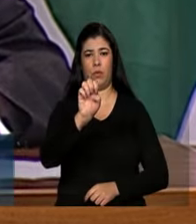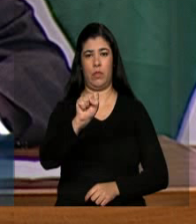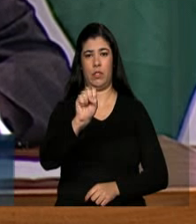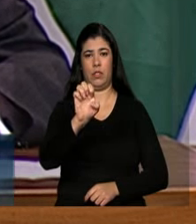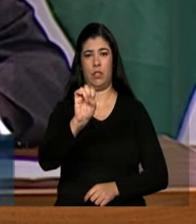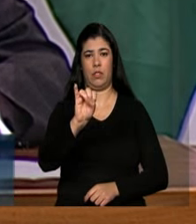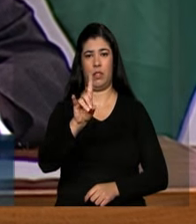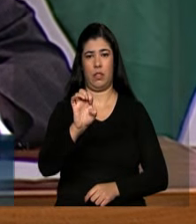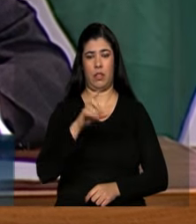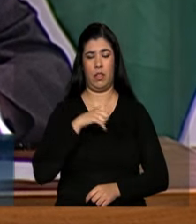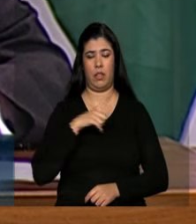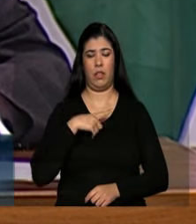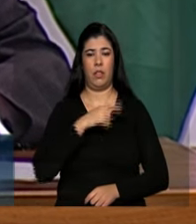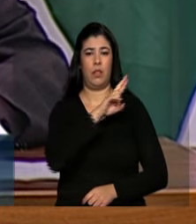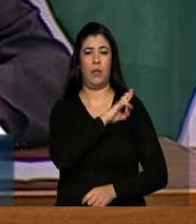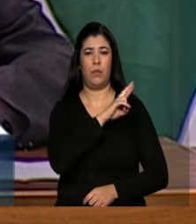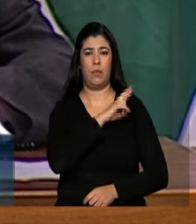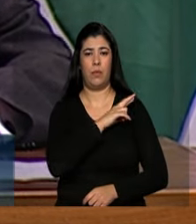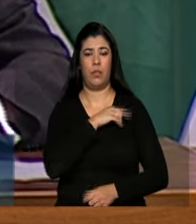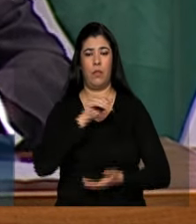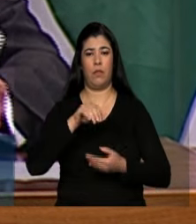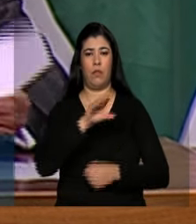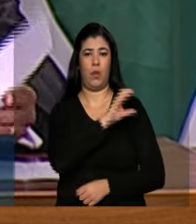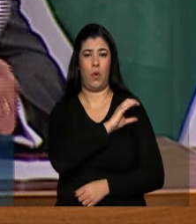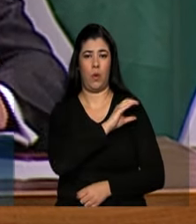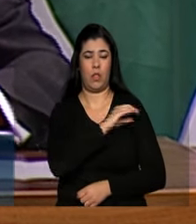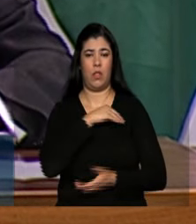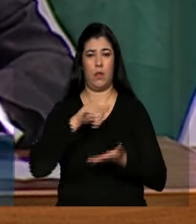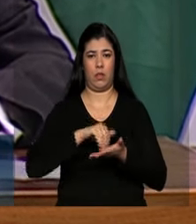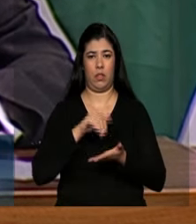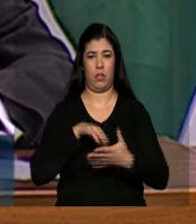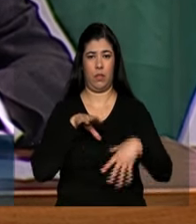Viana, encarregada da coordenação da Secretaria Acadêmica.